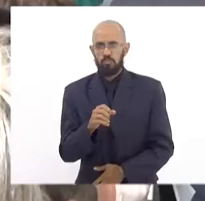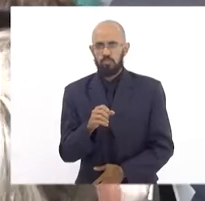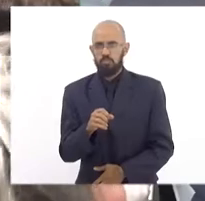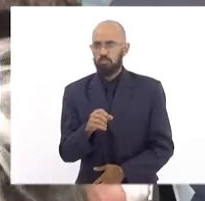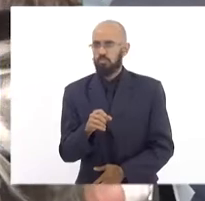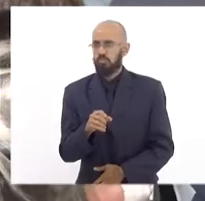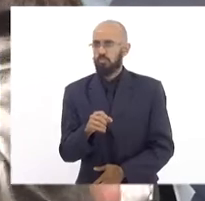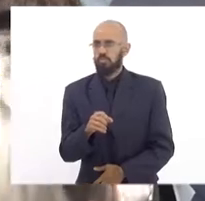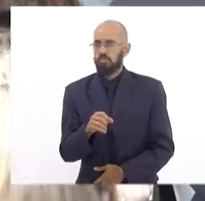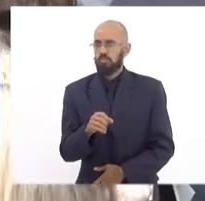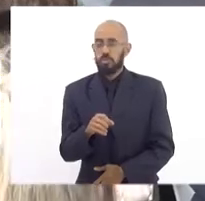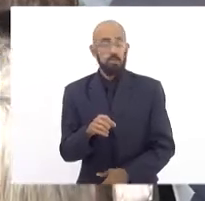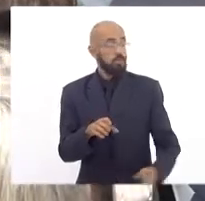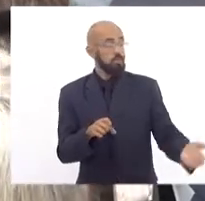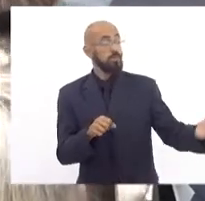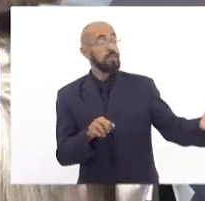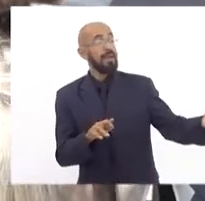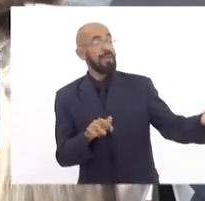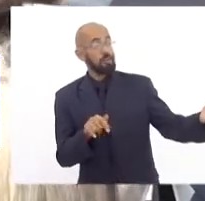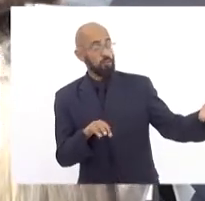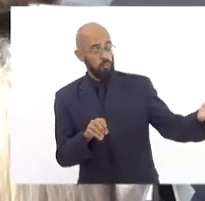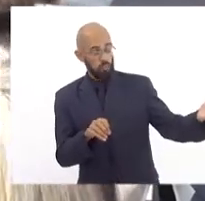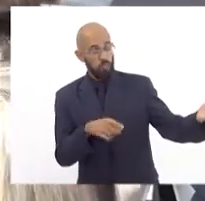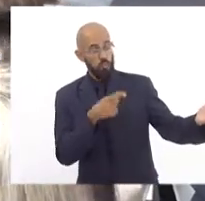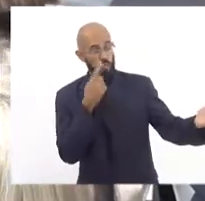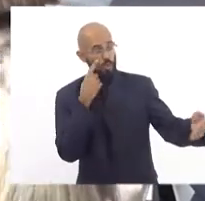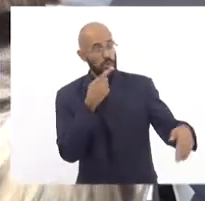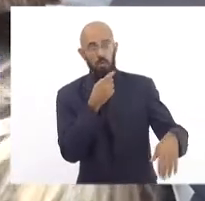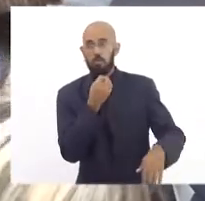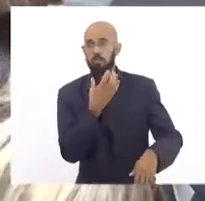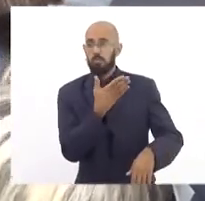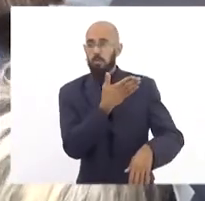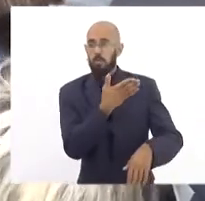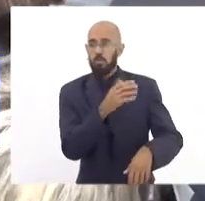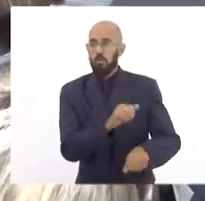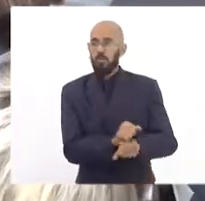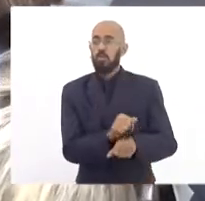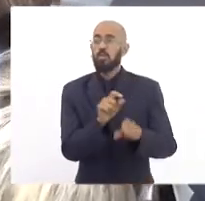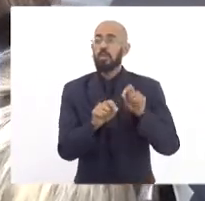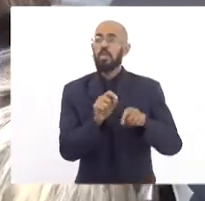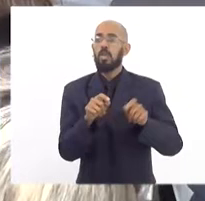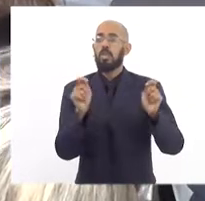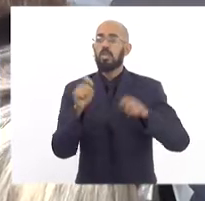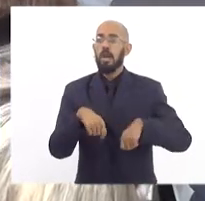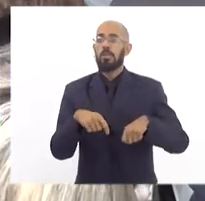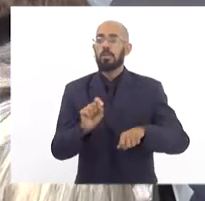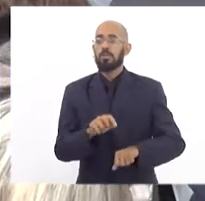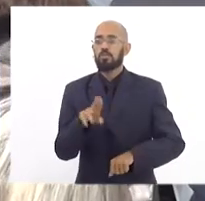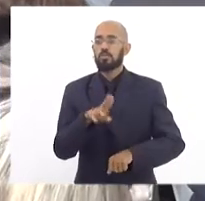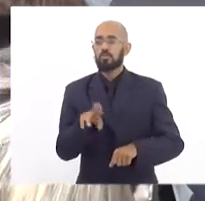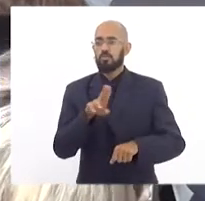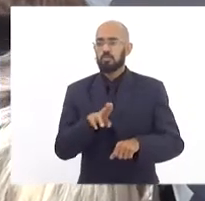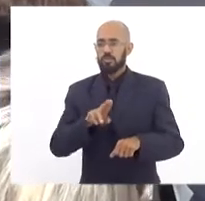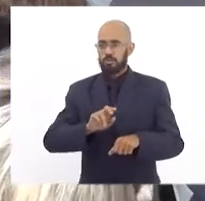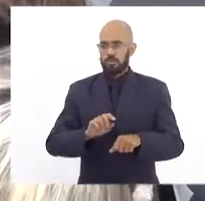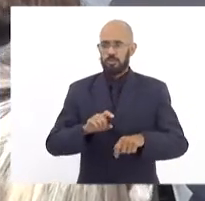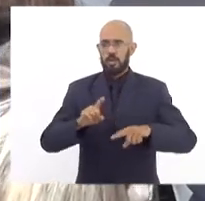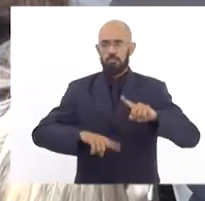Ok, ô Sérgio. Aí. Pode ser um ativo do Rio